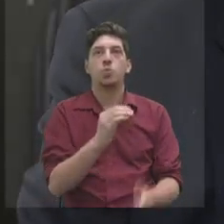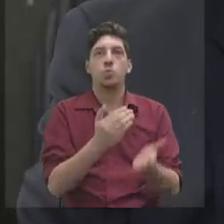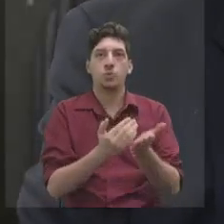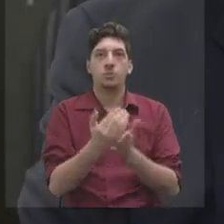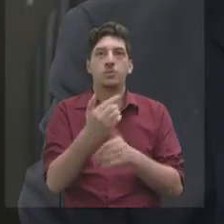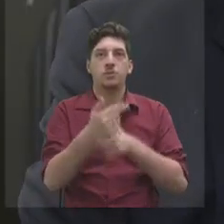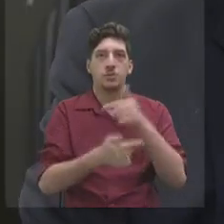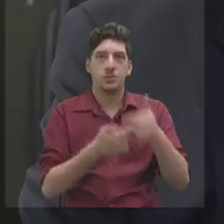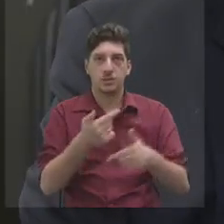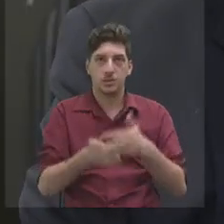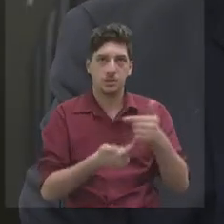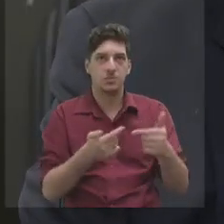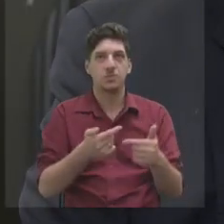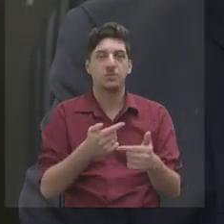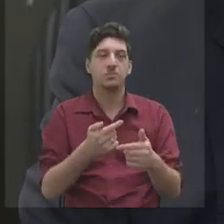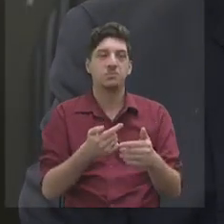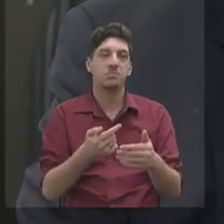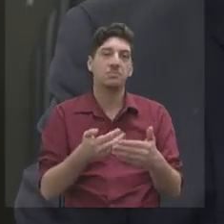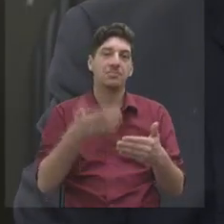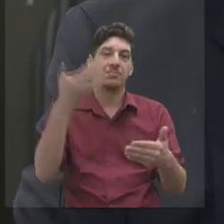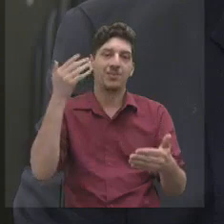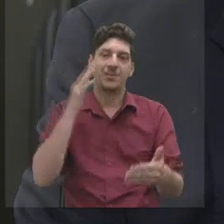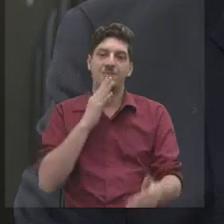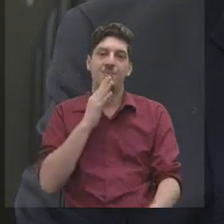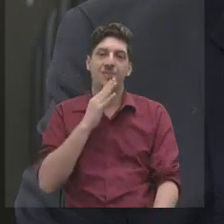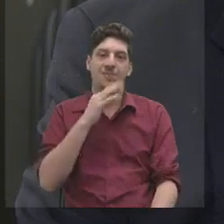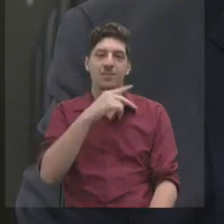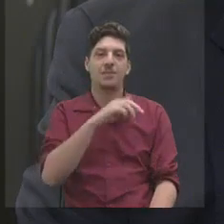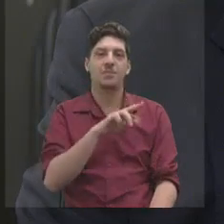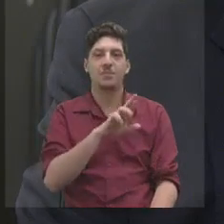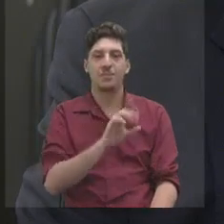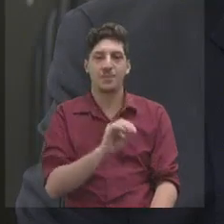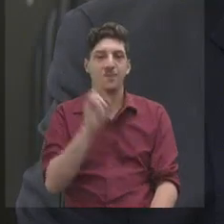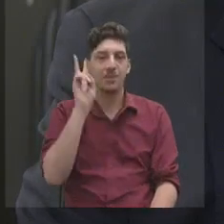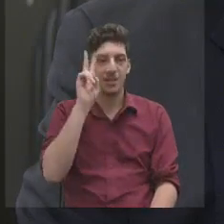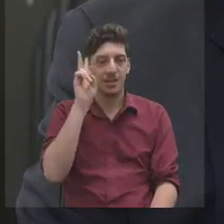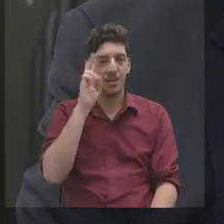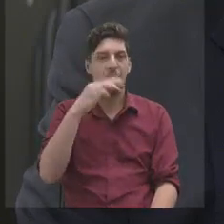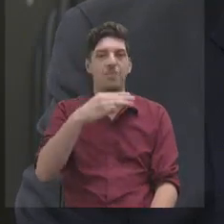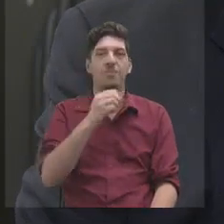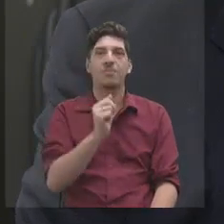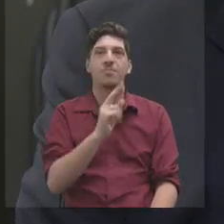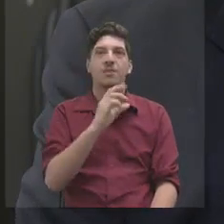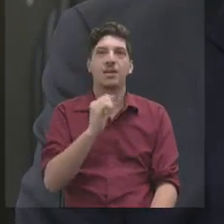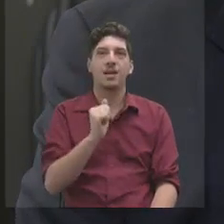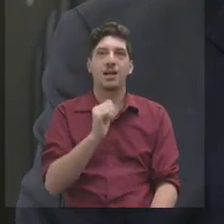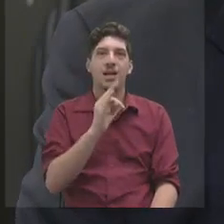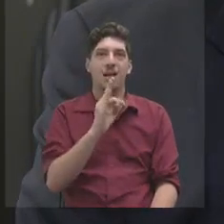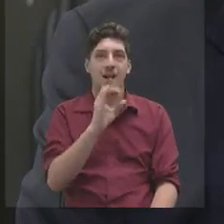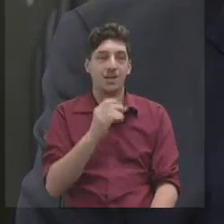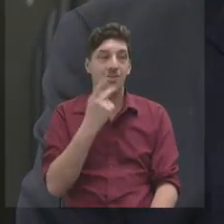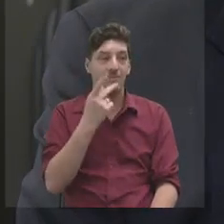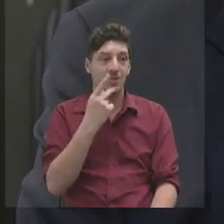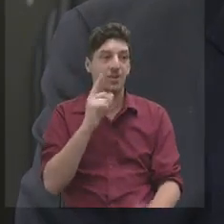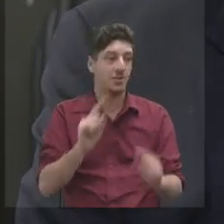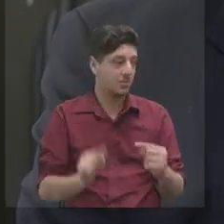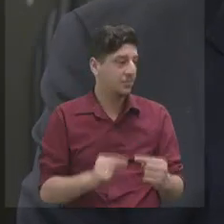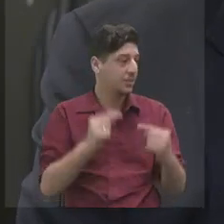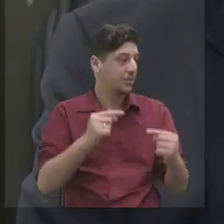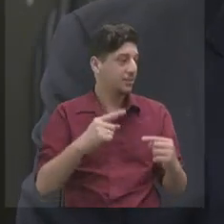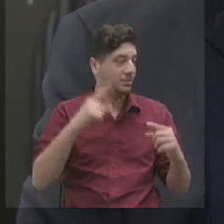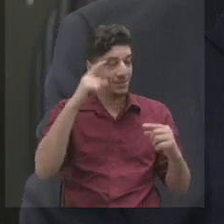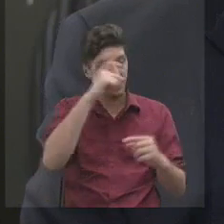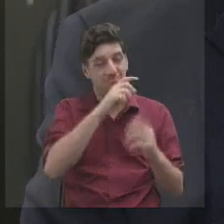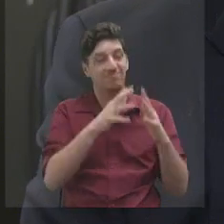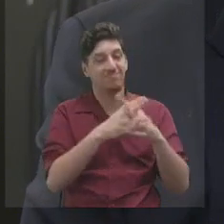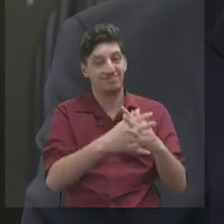lembra quando conheci o Pedro não posso deixar aqui de lembrar do marcado falei assim a missão é ardua tá aqui a Carol e o Breno